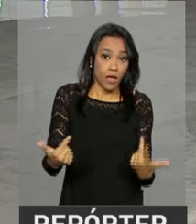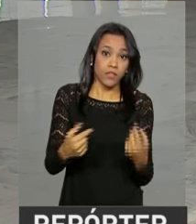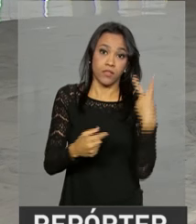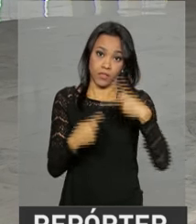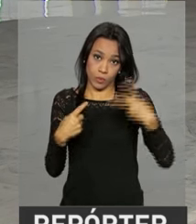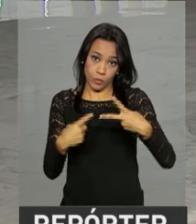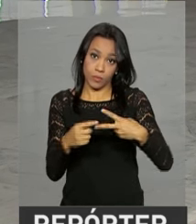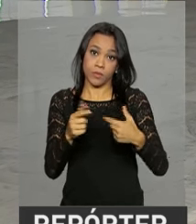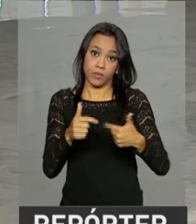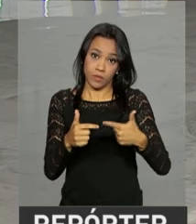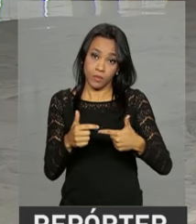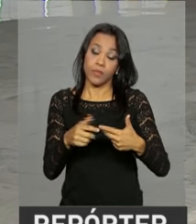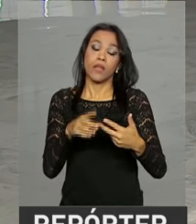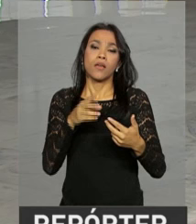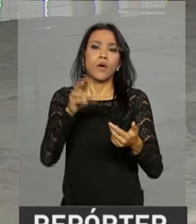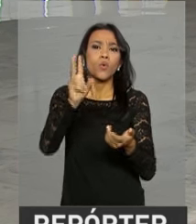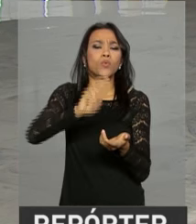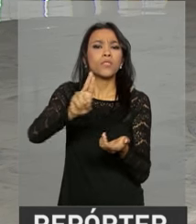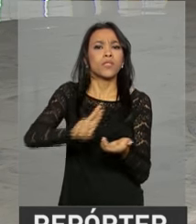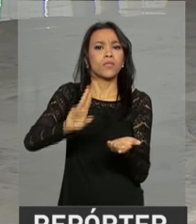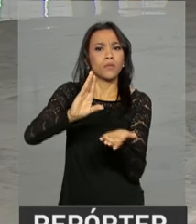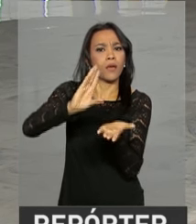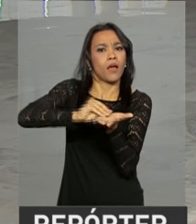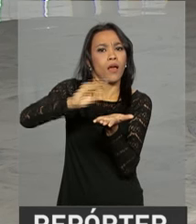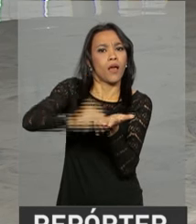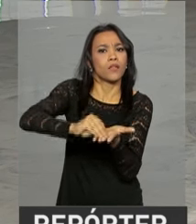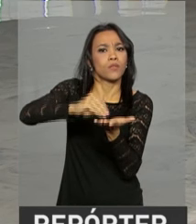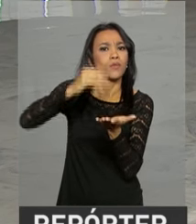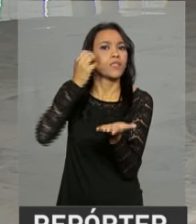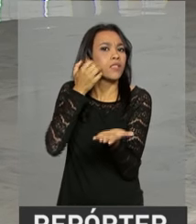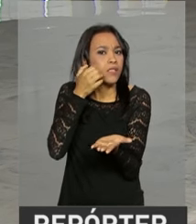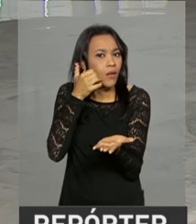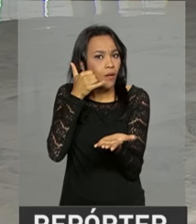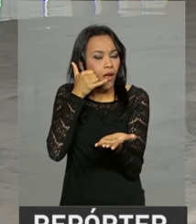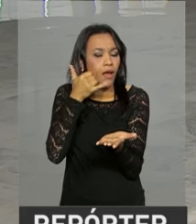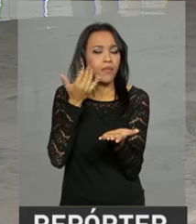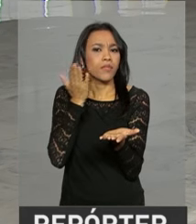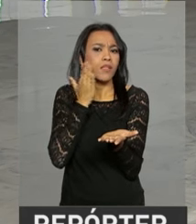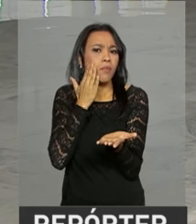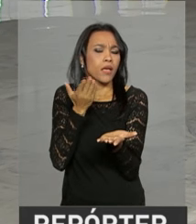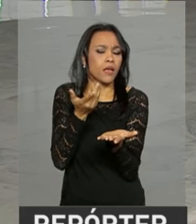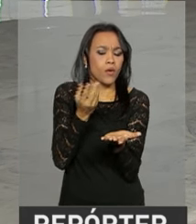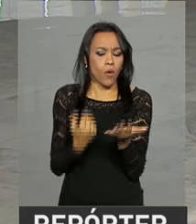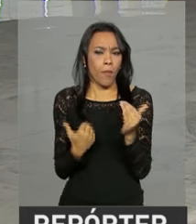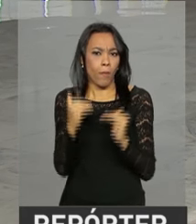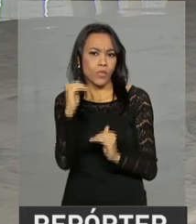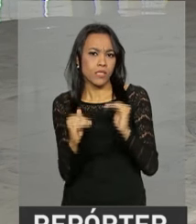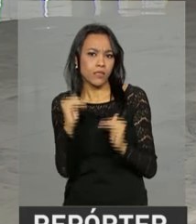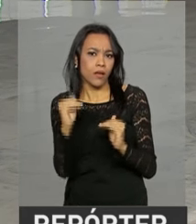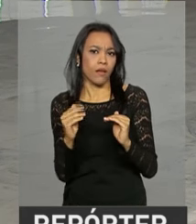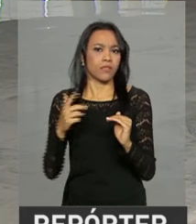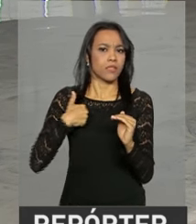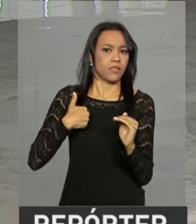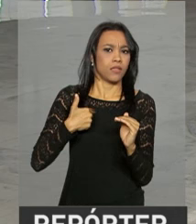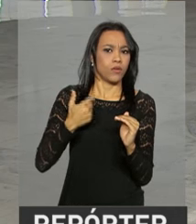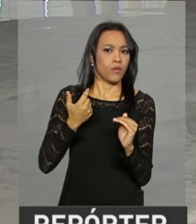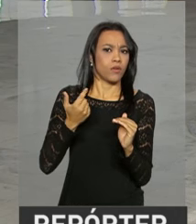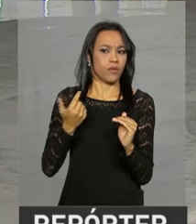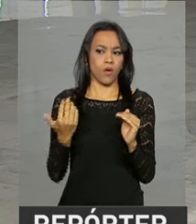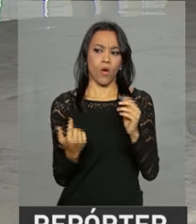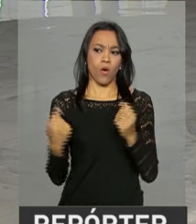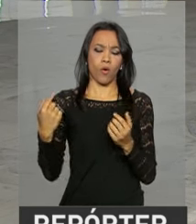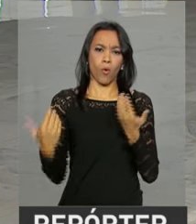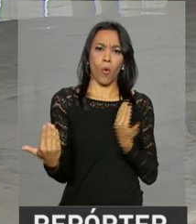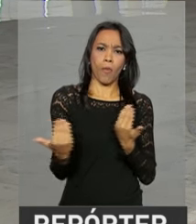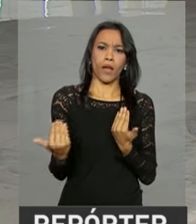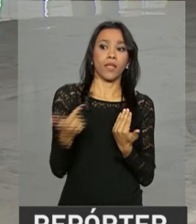a prova pelo aplicativo do celular eles vão ter acesso a um ranking para saber exatamente em que posição eles estão com relação aos concorrentes